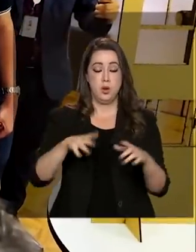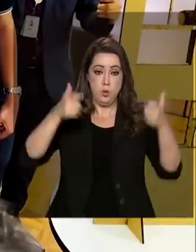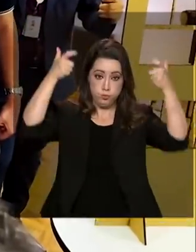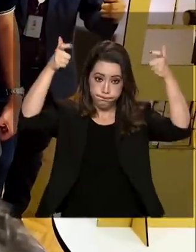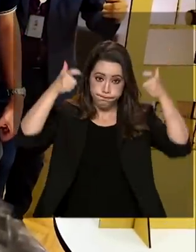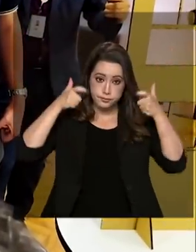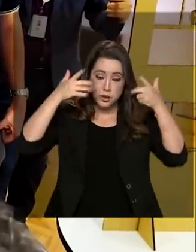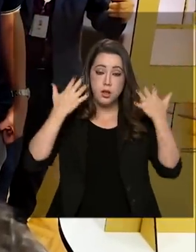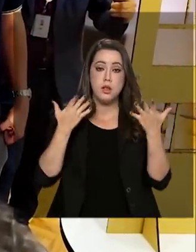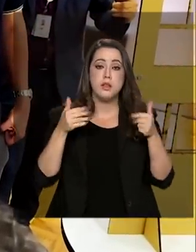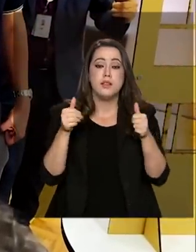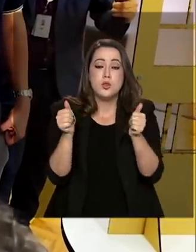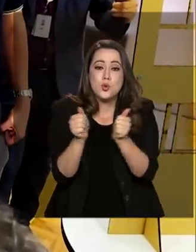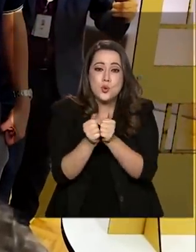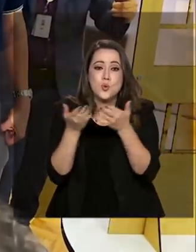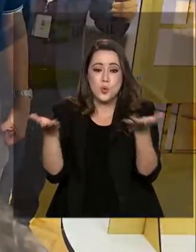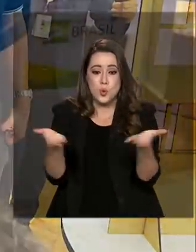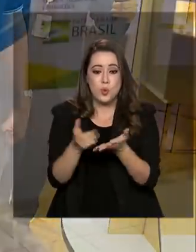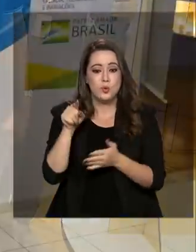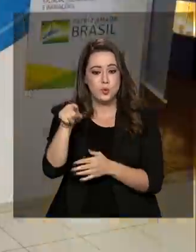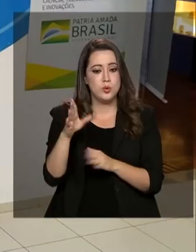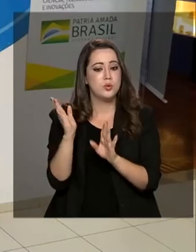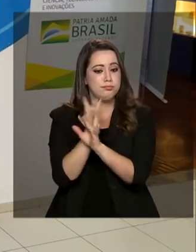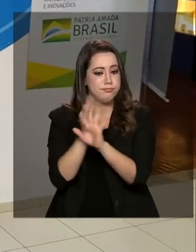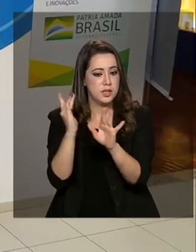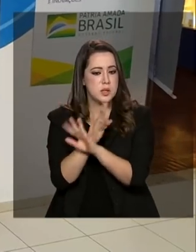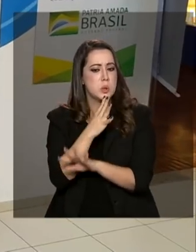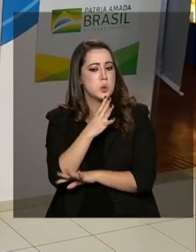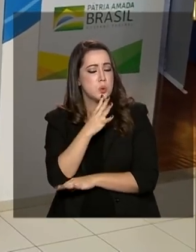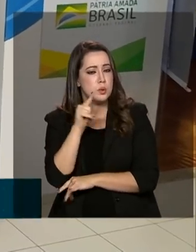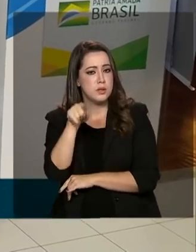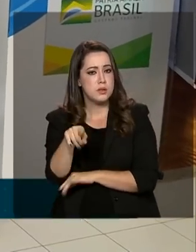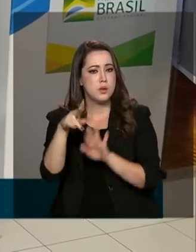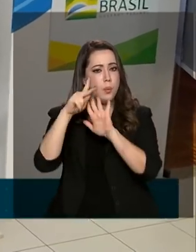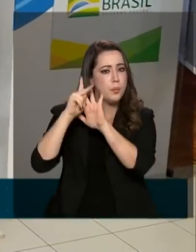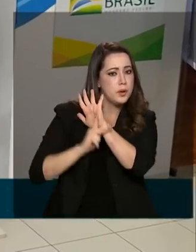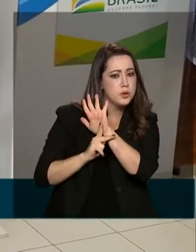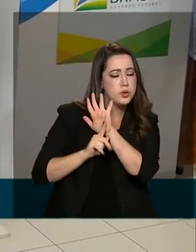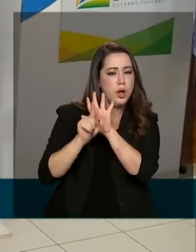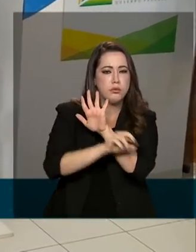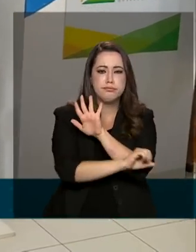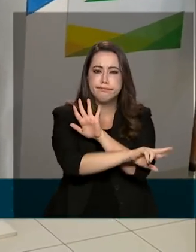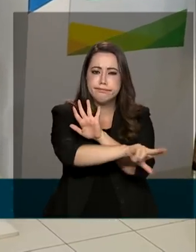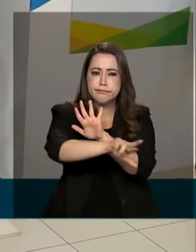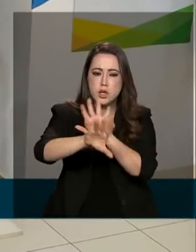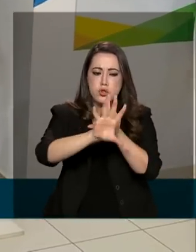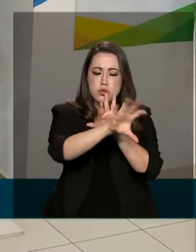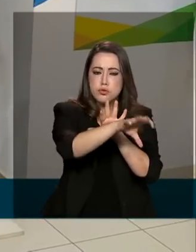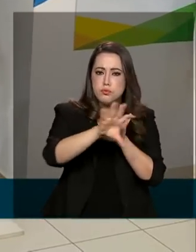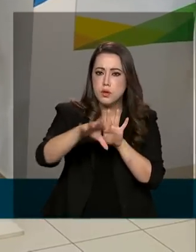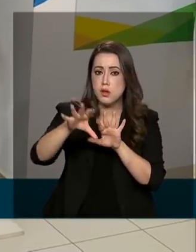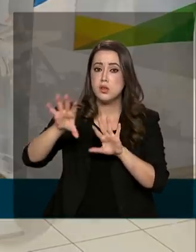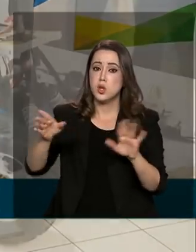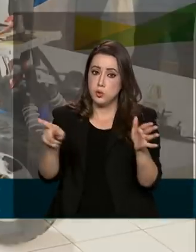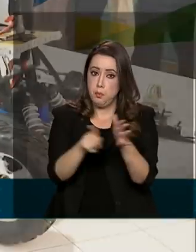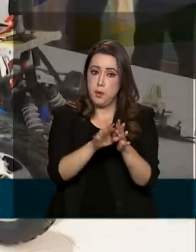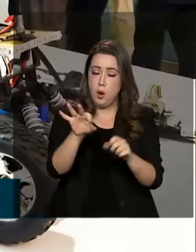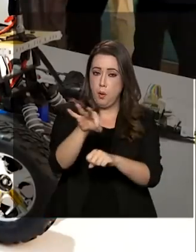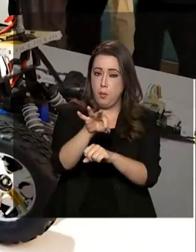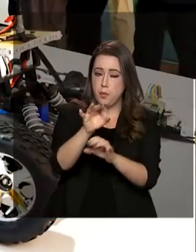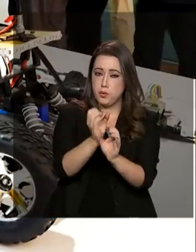Marcos Pontes, esteve hoje na cidade e conheceu projetos do Instituto em diferentes áreas da engenharia,